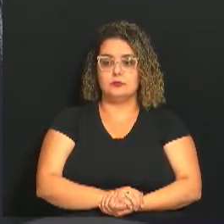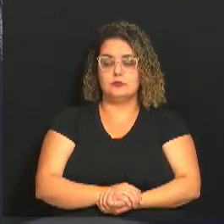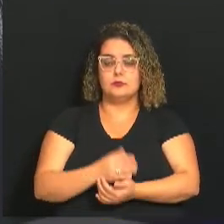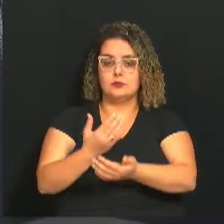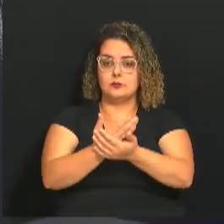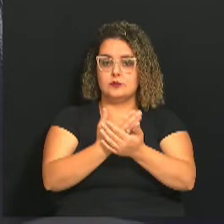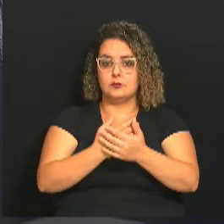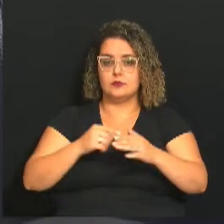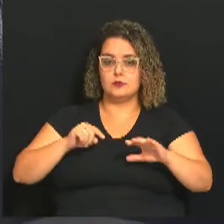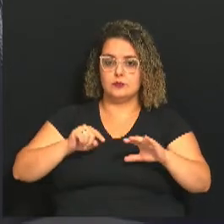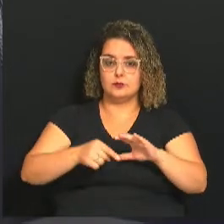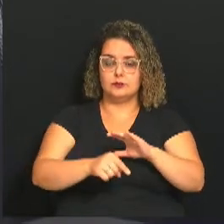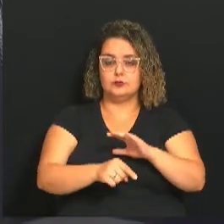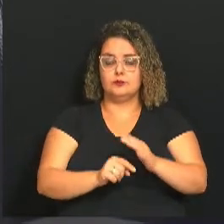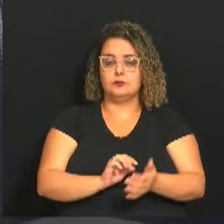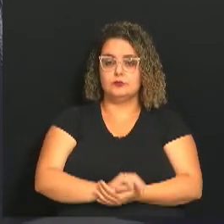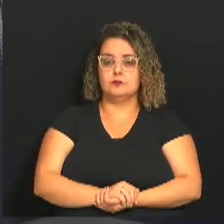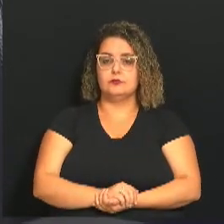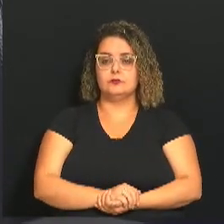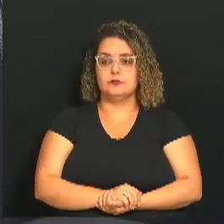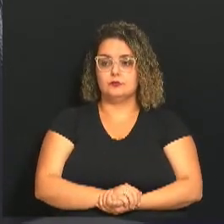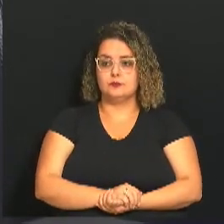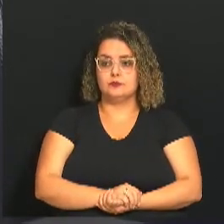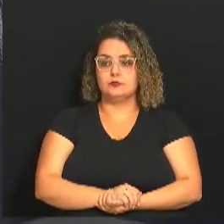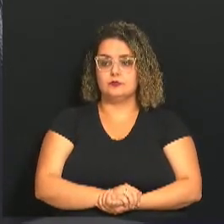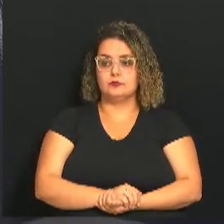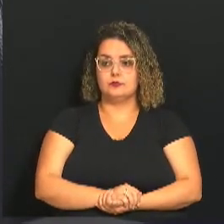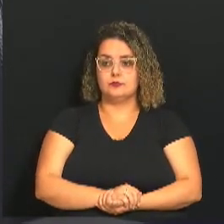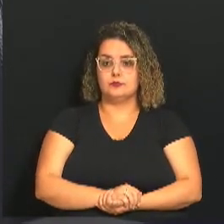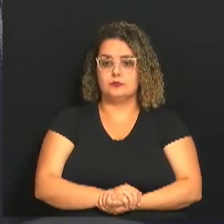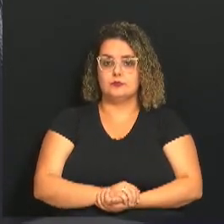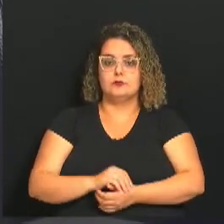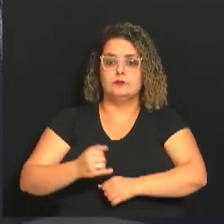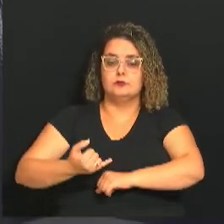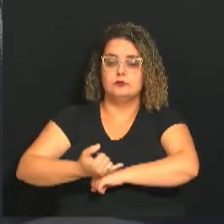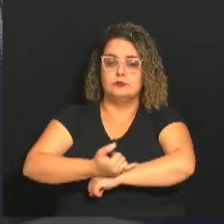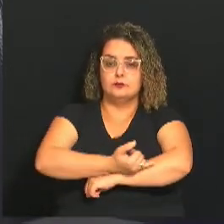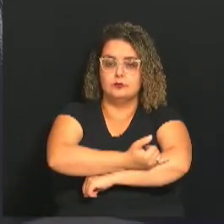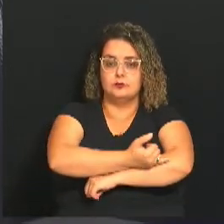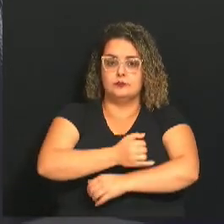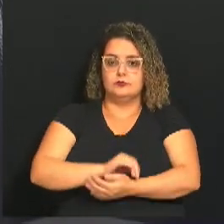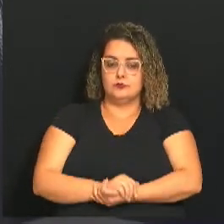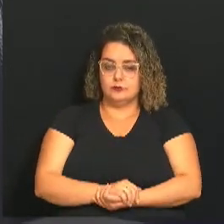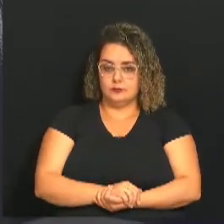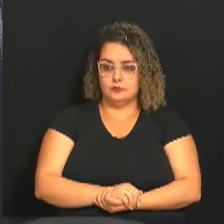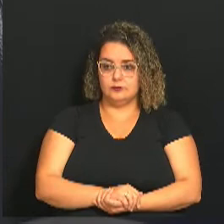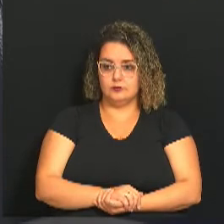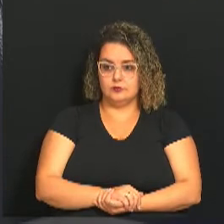estudos no que diz respeito à infraestrutura, enfim.